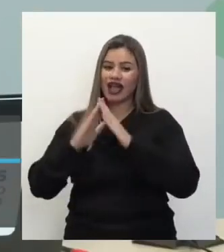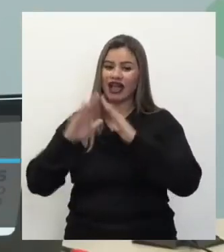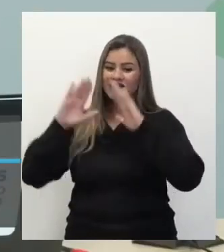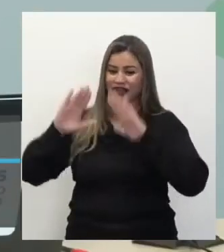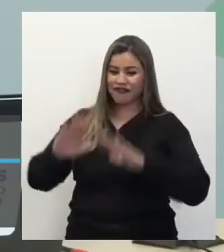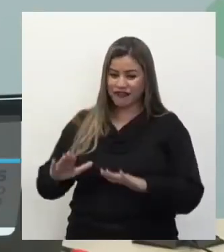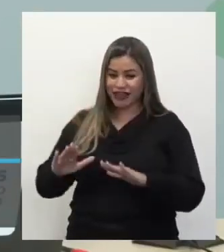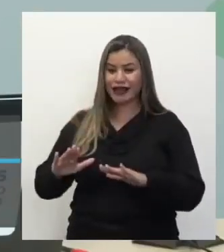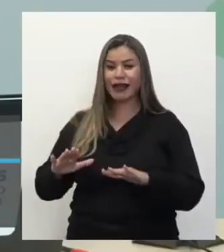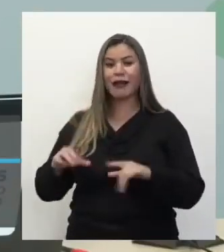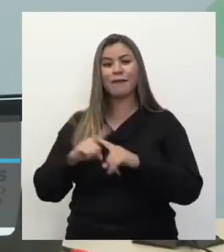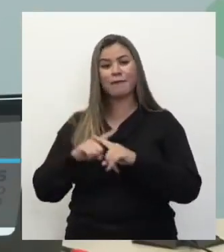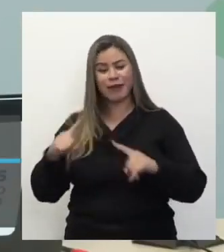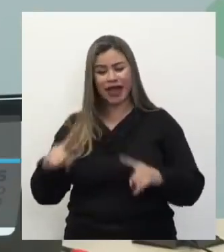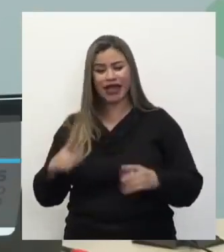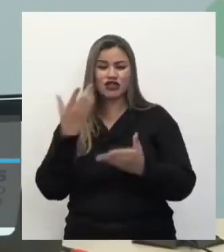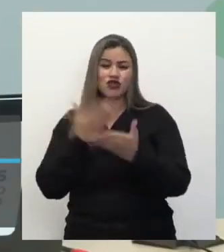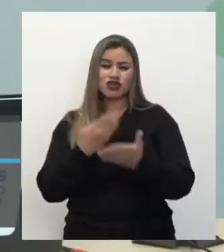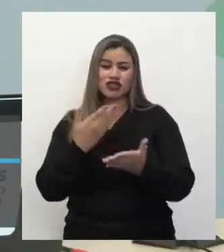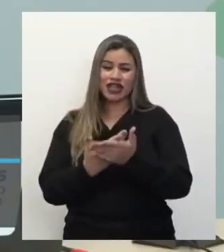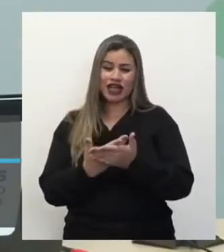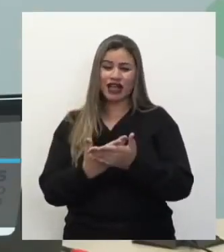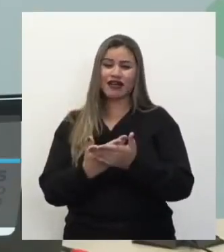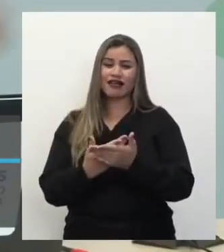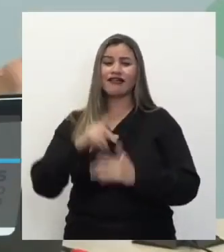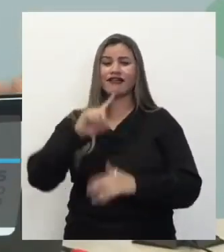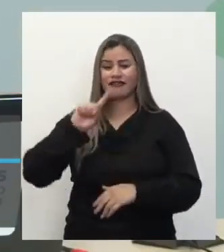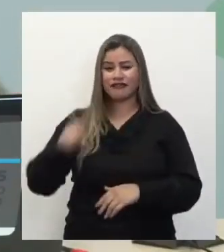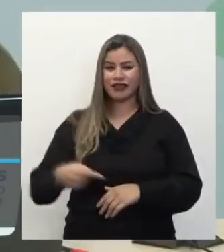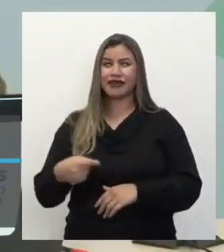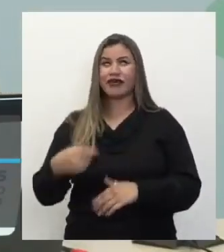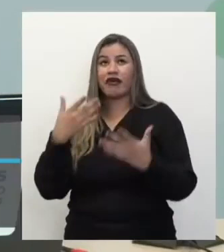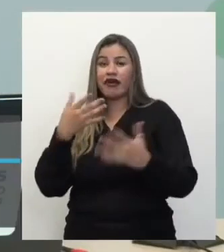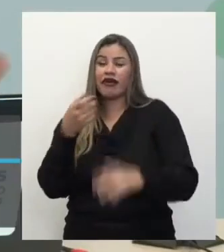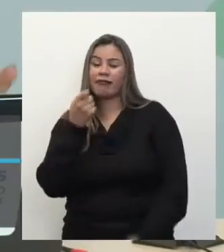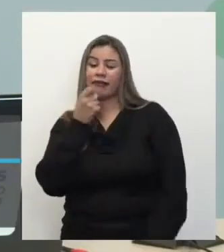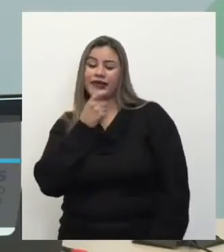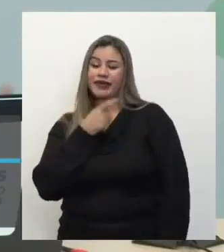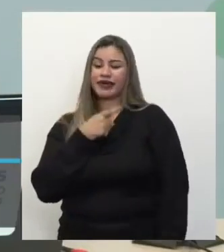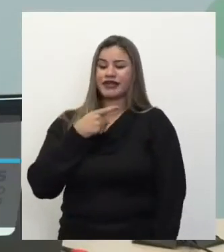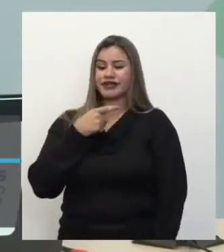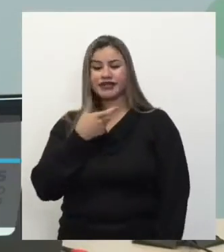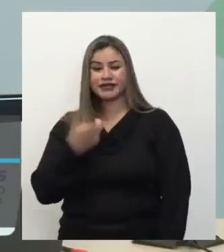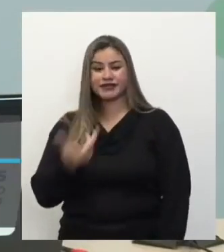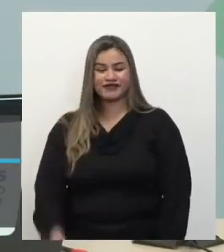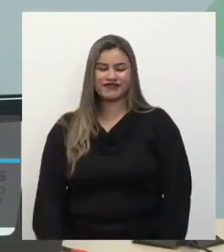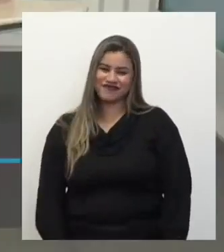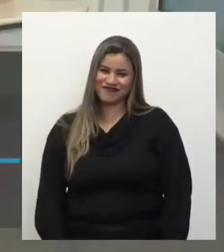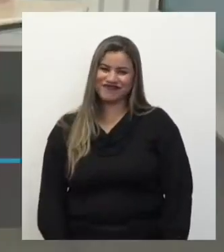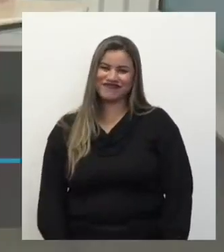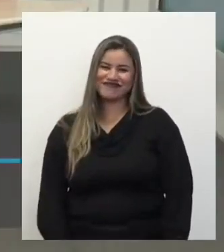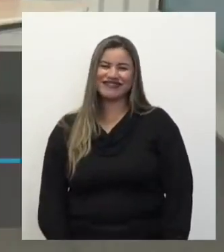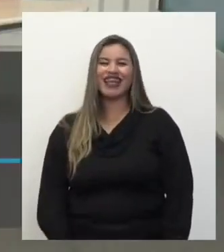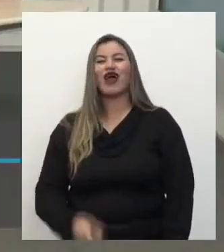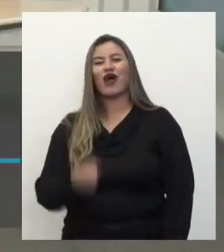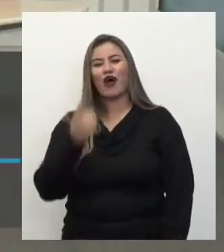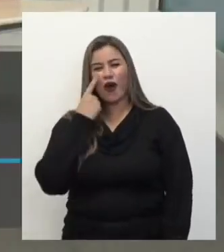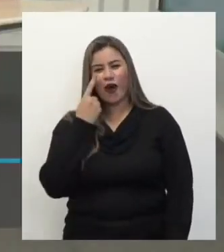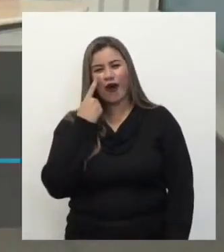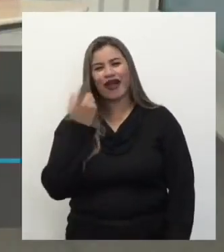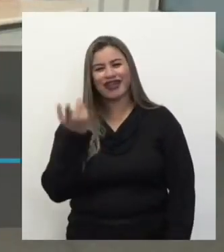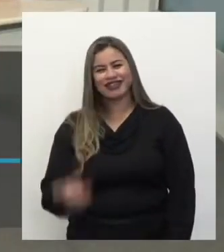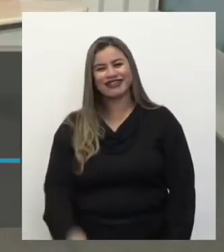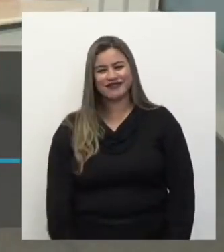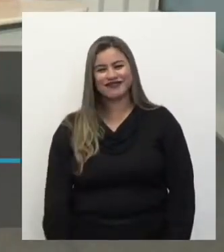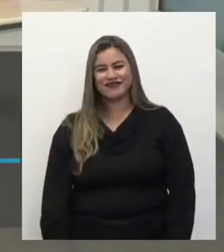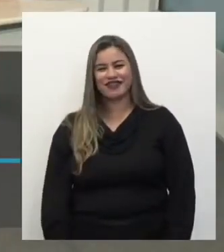que estudar. Hashtag não, vírgula, enfim, a hipocrisia. Olha só que coisa. Isso. Então,